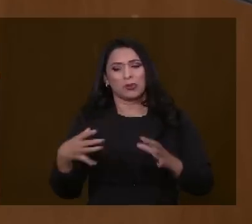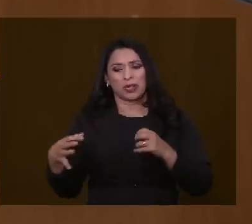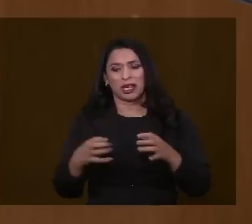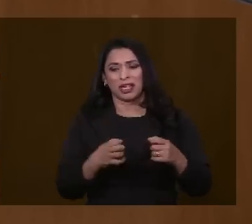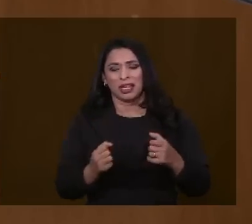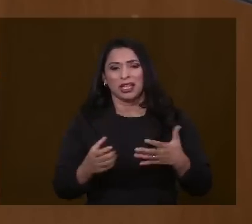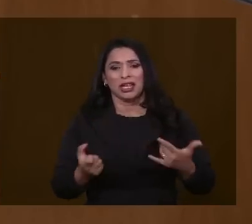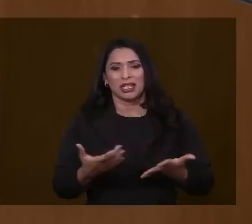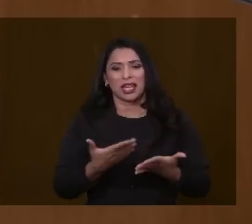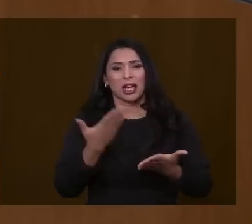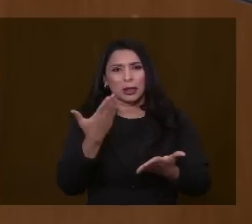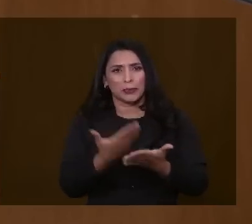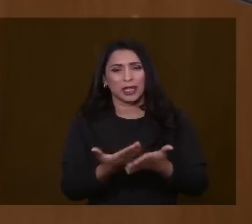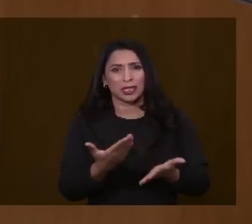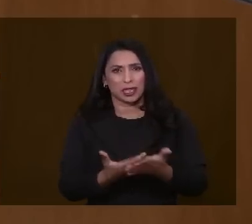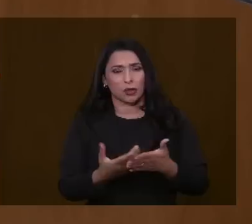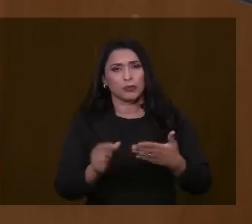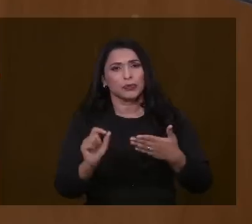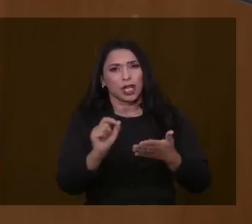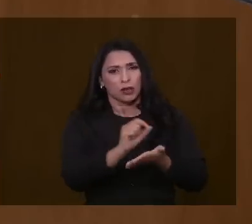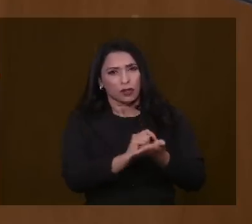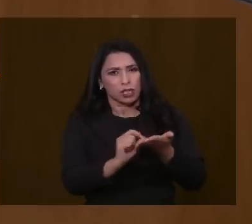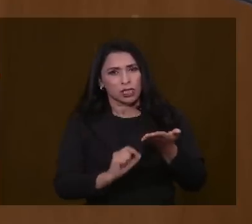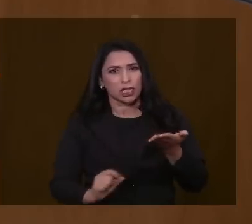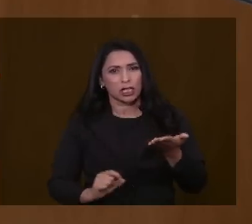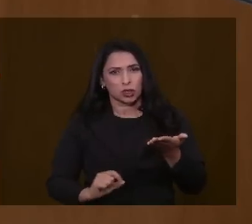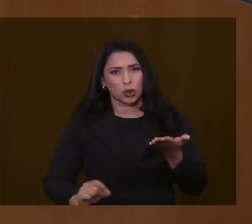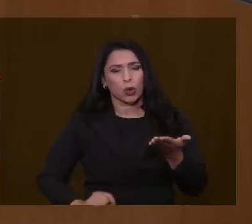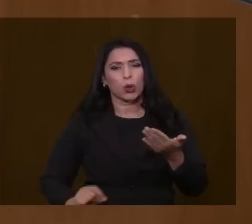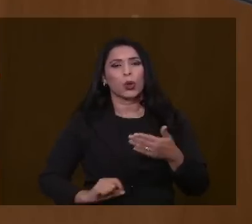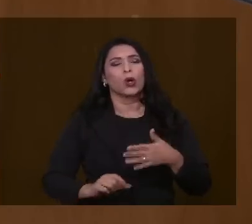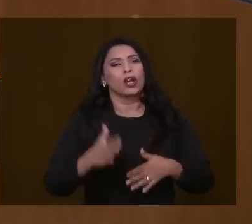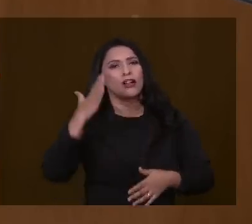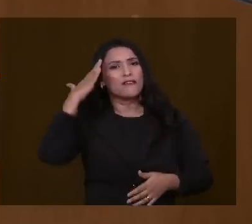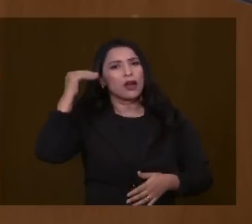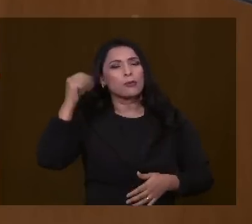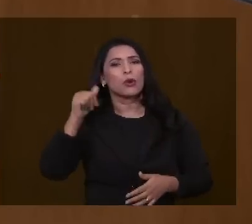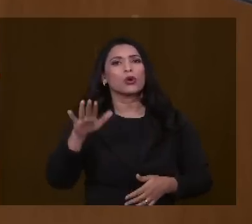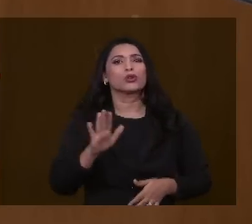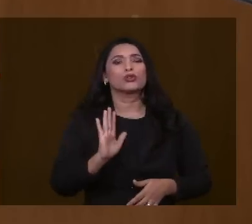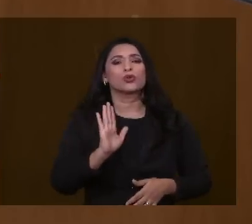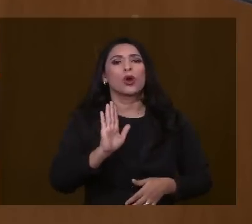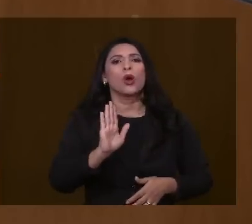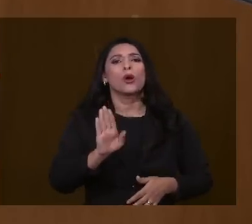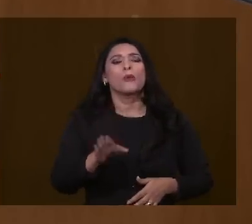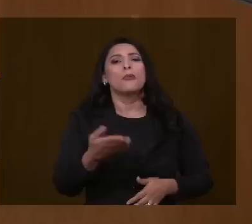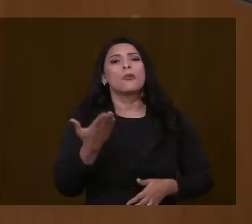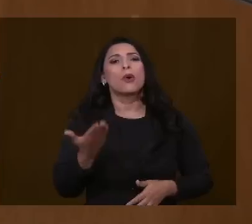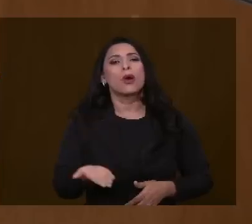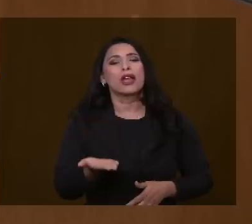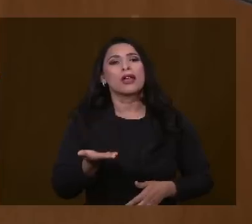Stefan Zweig, escritor conhecido suíço, que morreu no